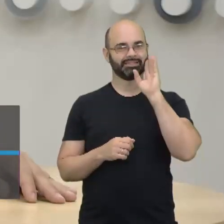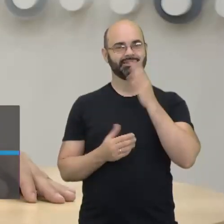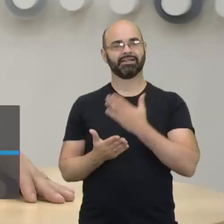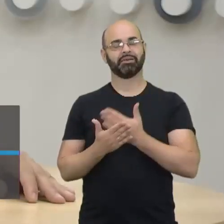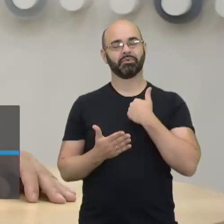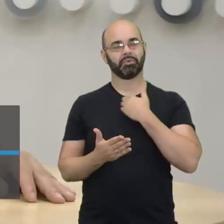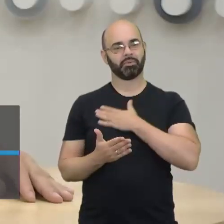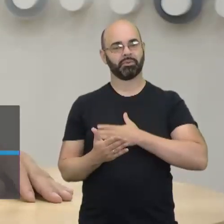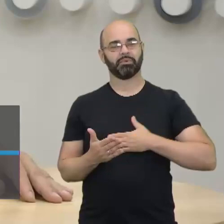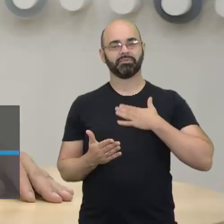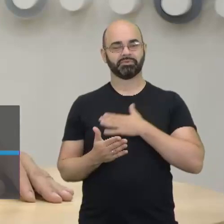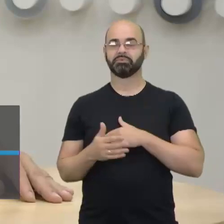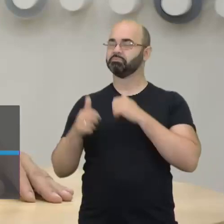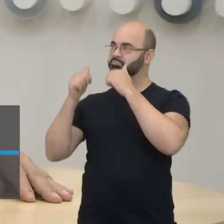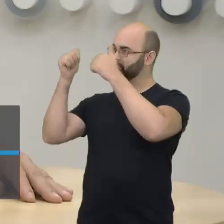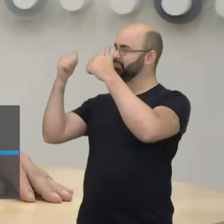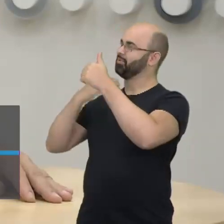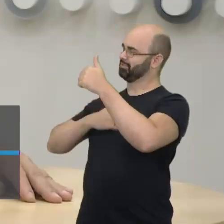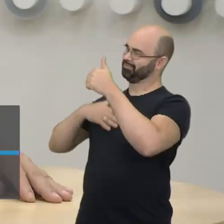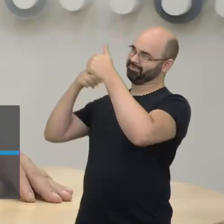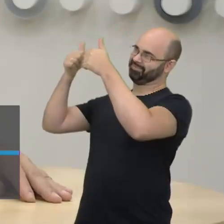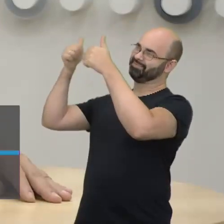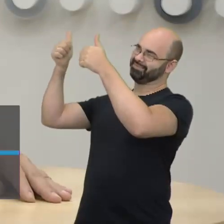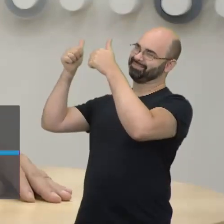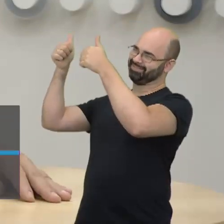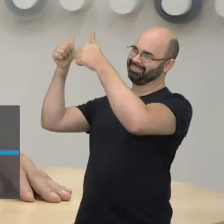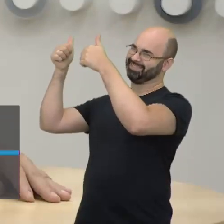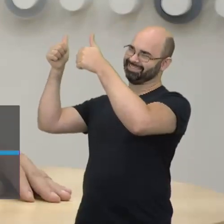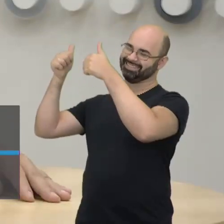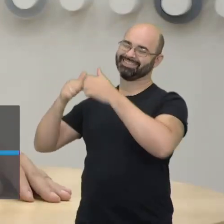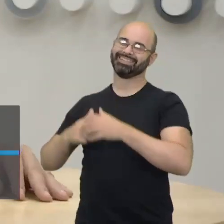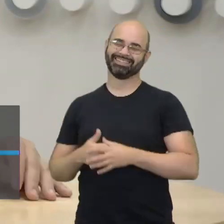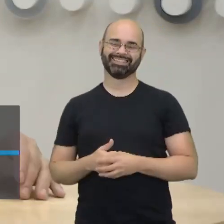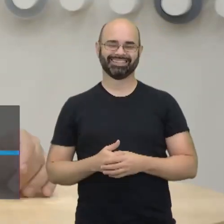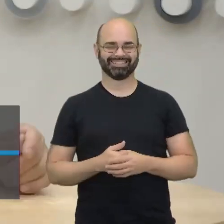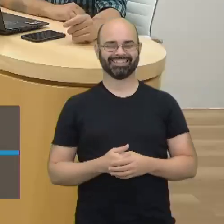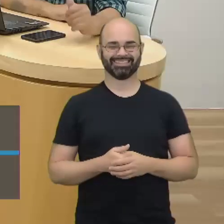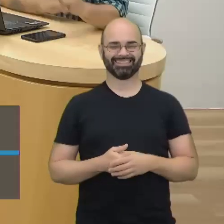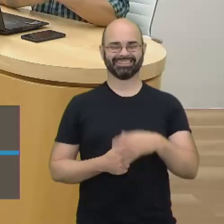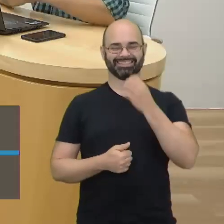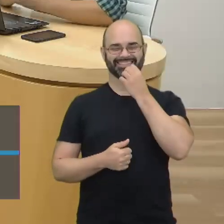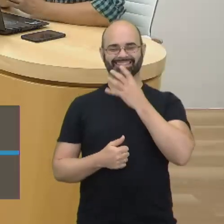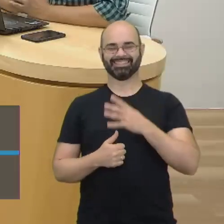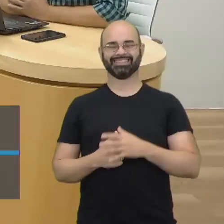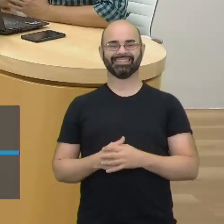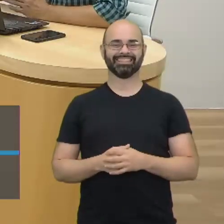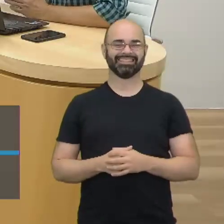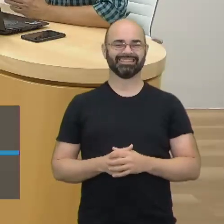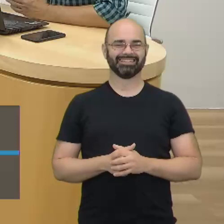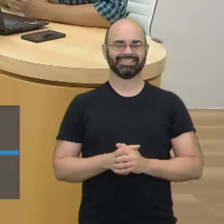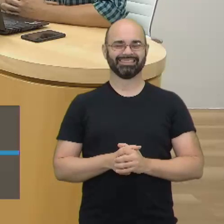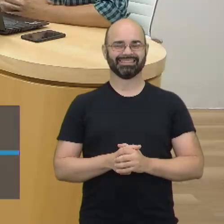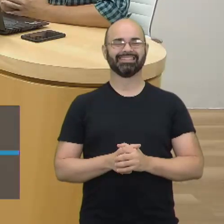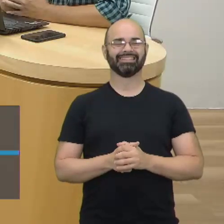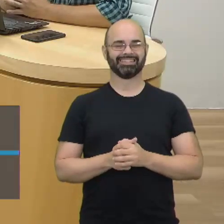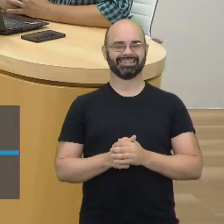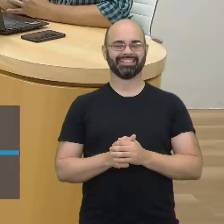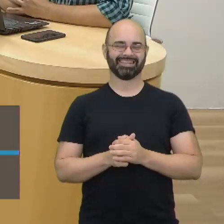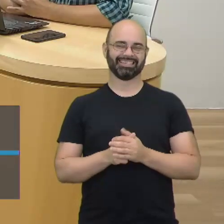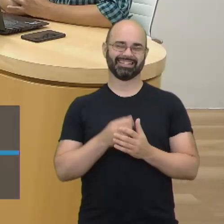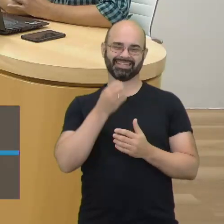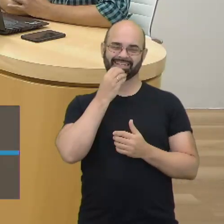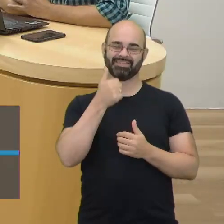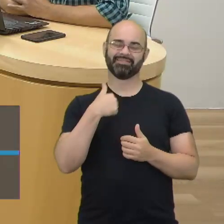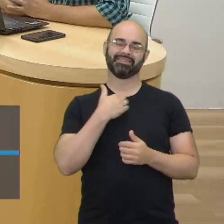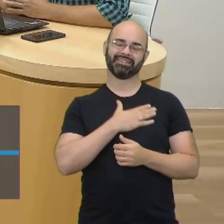bonito. Muito bacana. E aí, André, gostou também da aula? Espero que sim. Ele gostou também, tá? Muito bom. É brilhante. Merece estrelinha dourada.